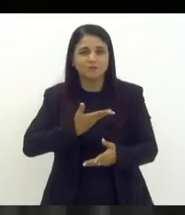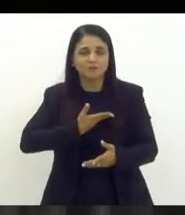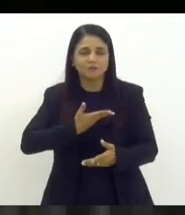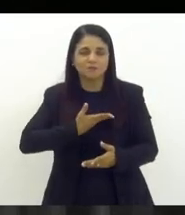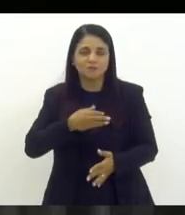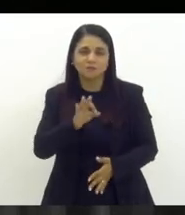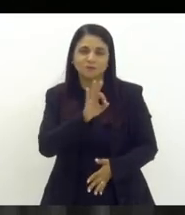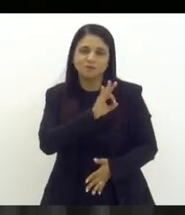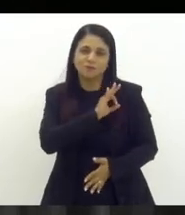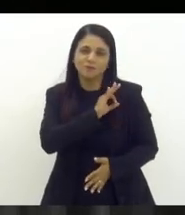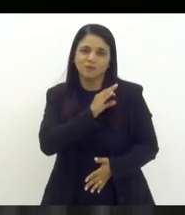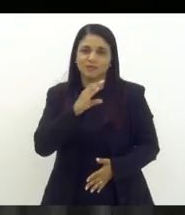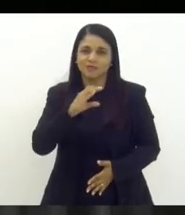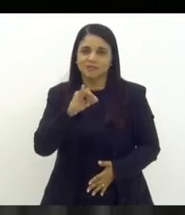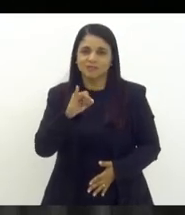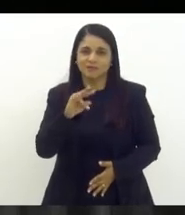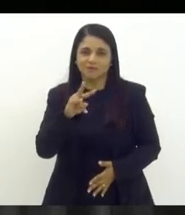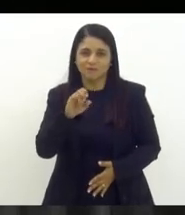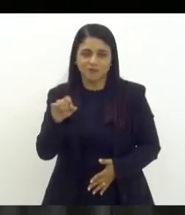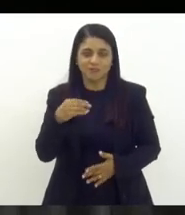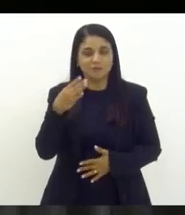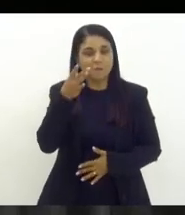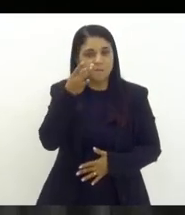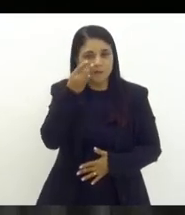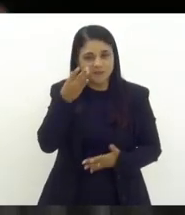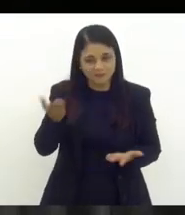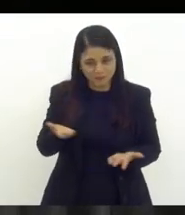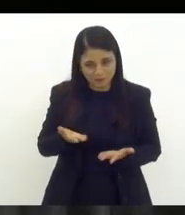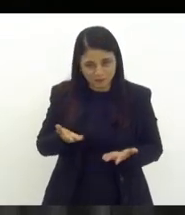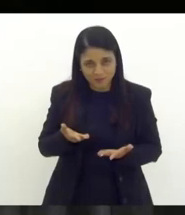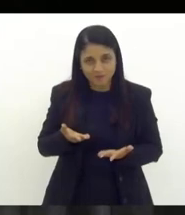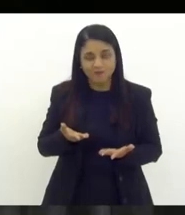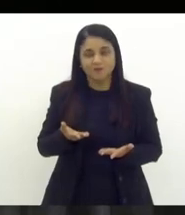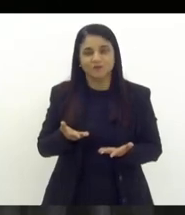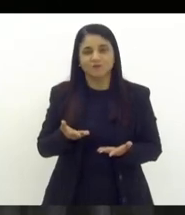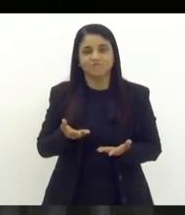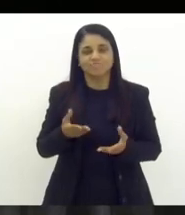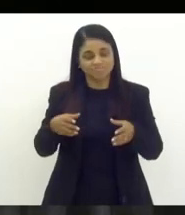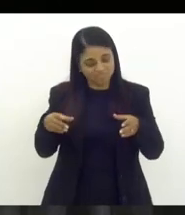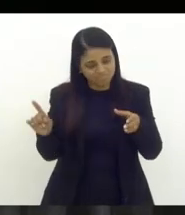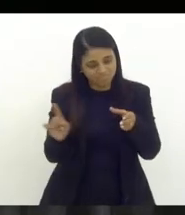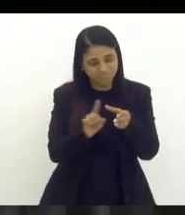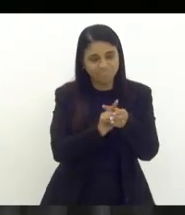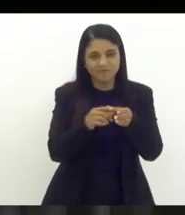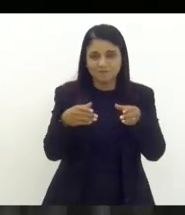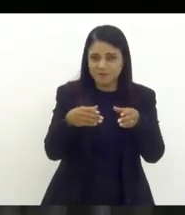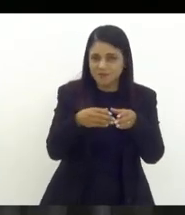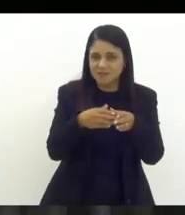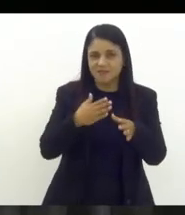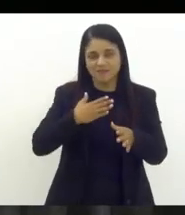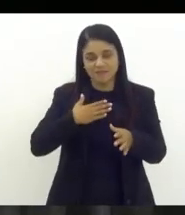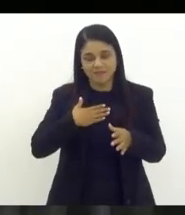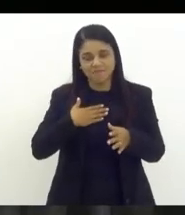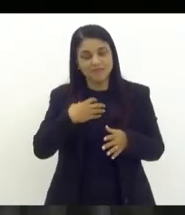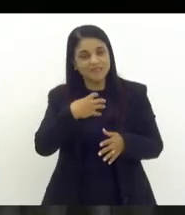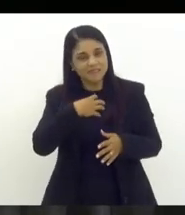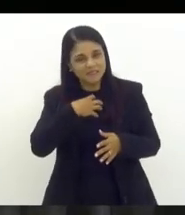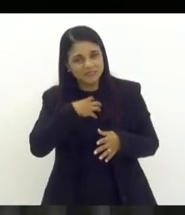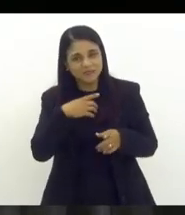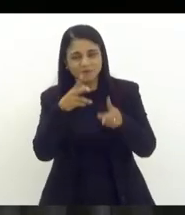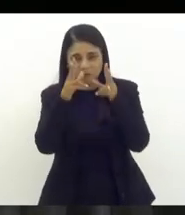civ que estão aqui presente alguns fazem parte hoje da minha equipe sintam-se da mesma forma